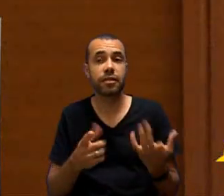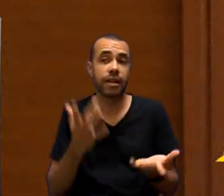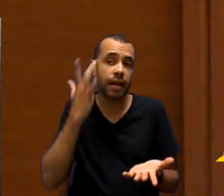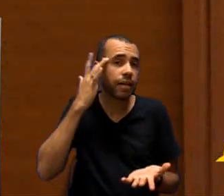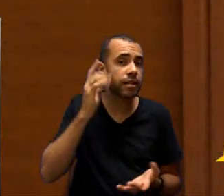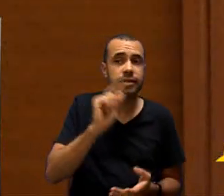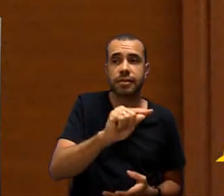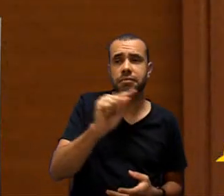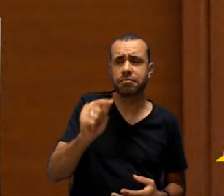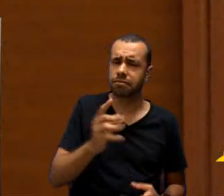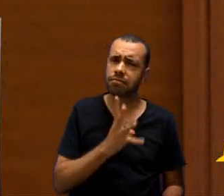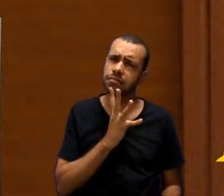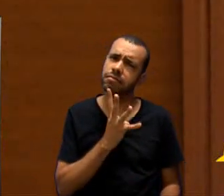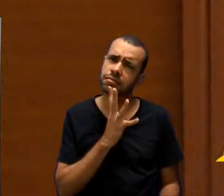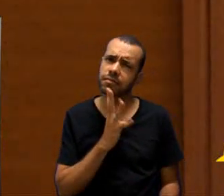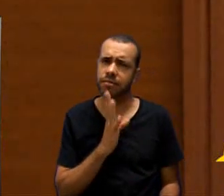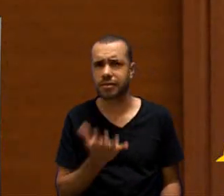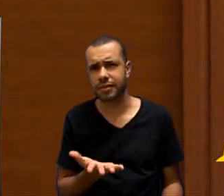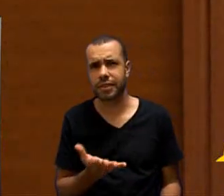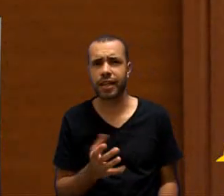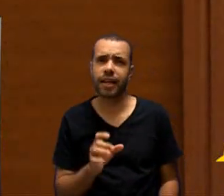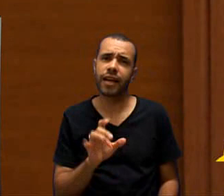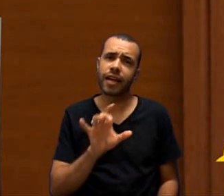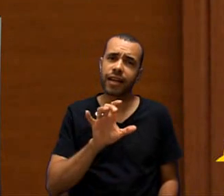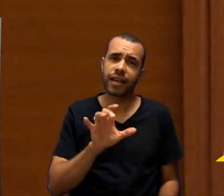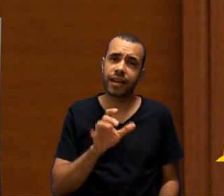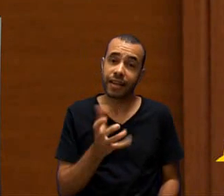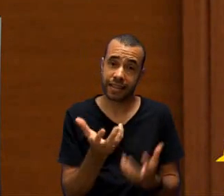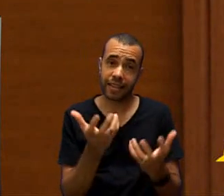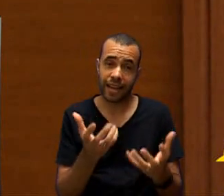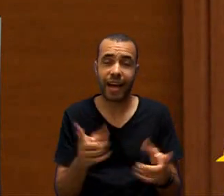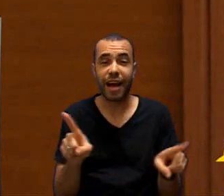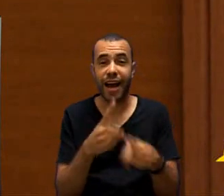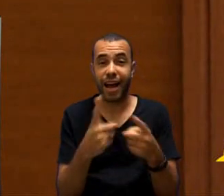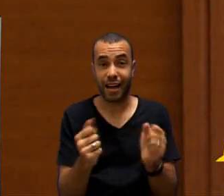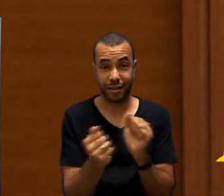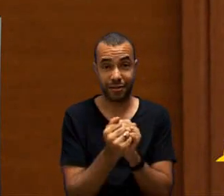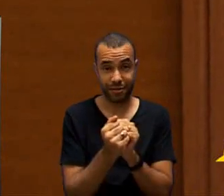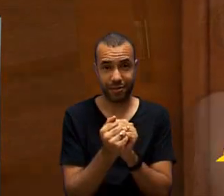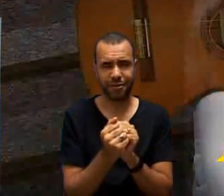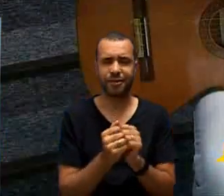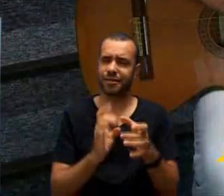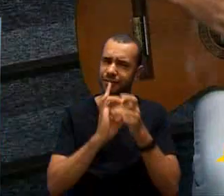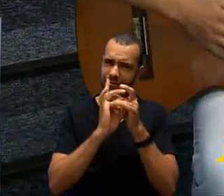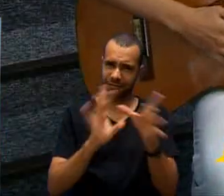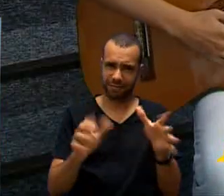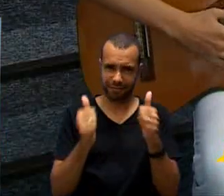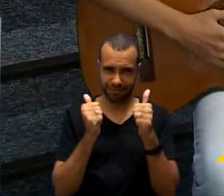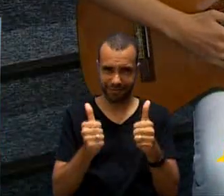seja bem conhecida de vocês. Quem quiser cantar com a gente, fica à vontade, ok?